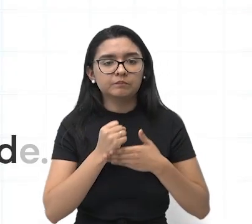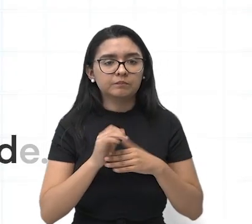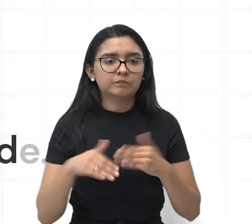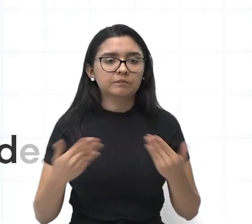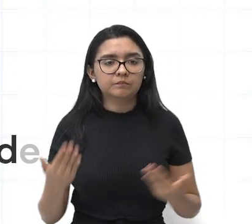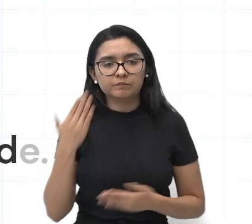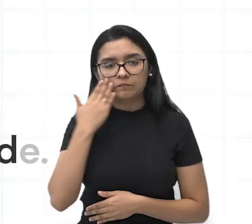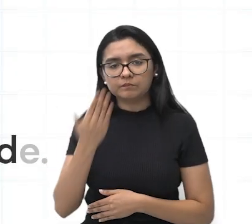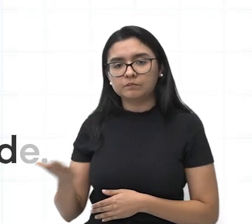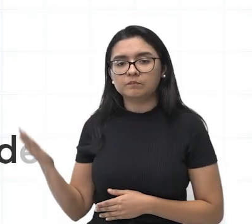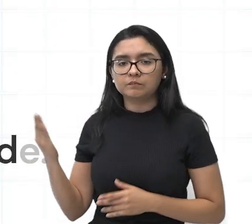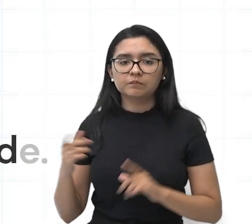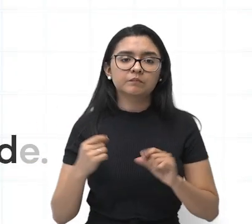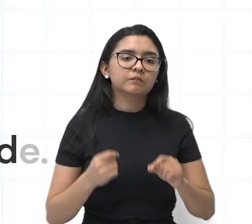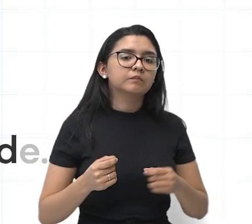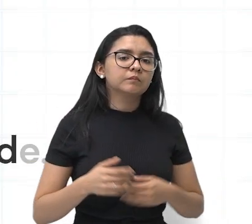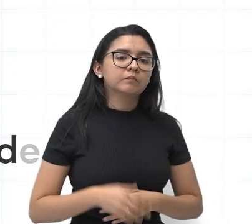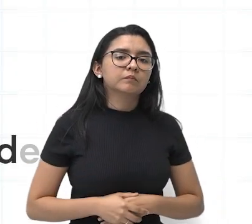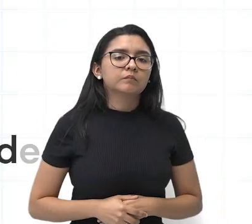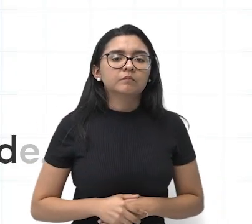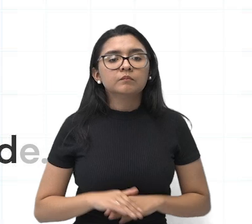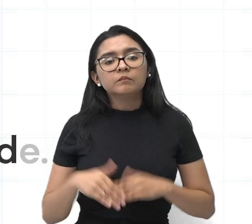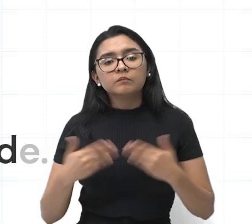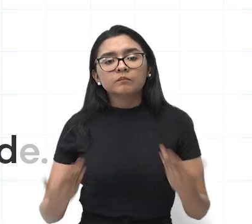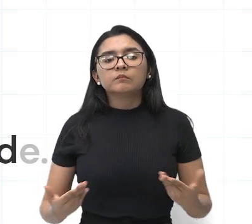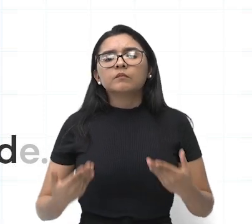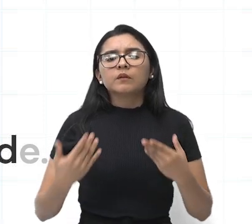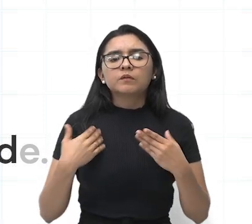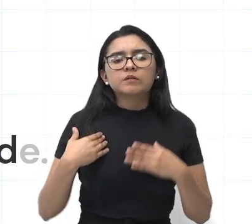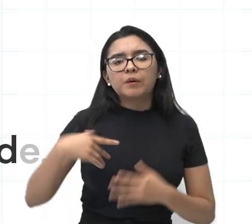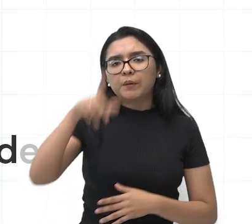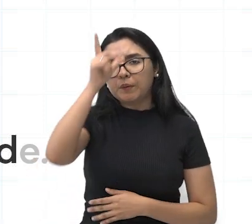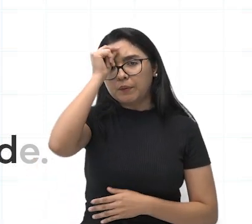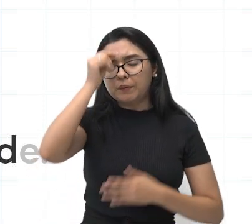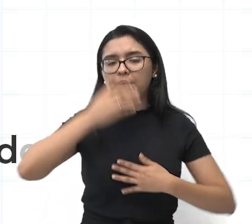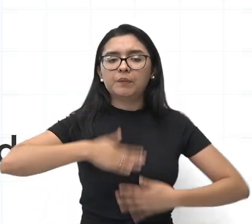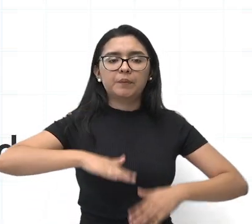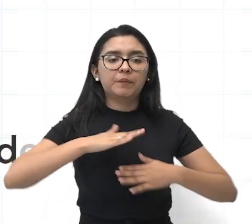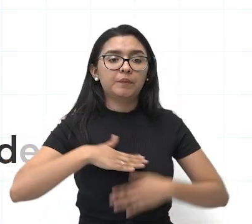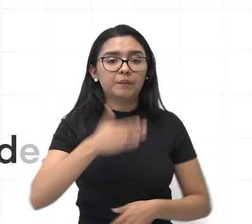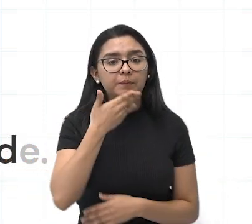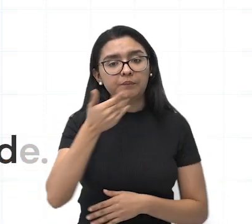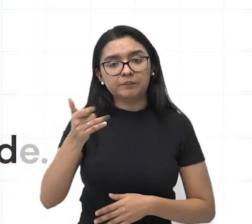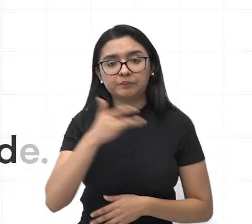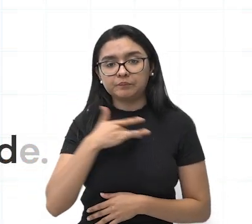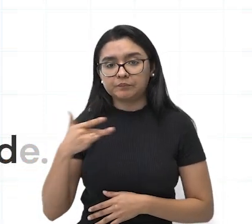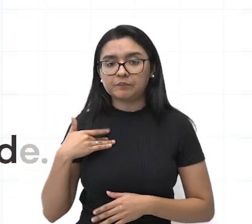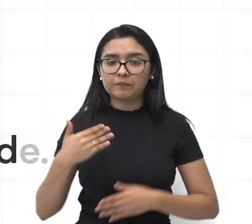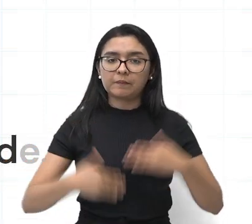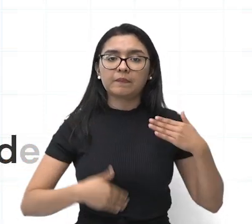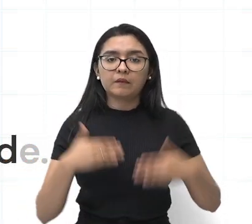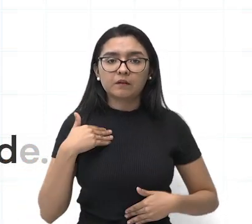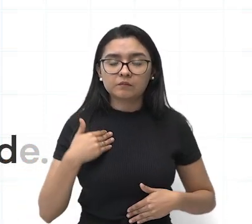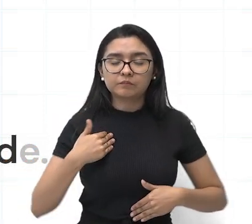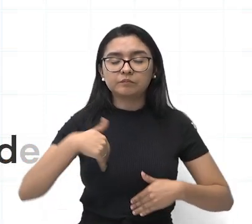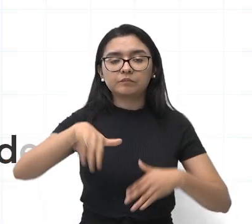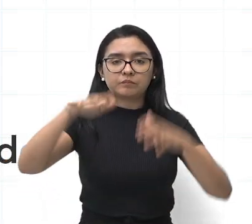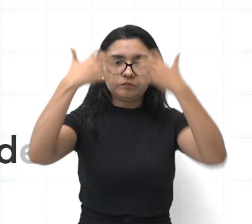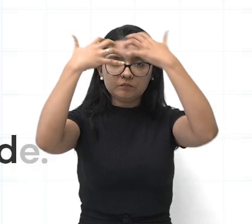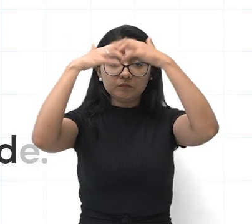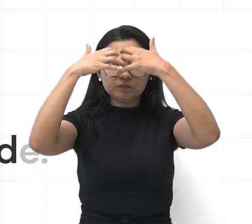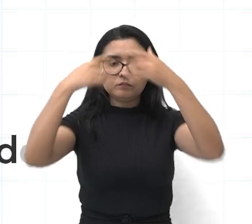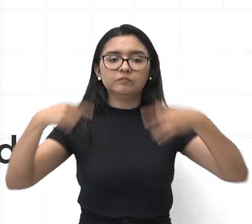ver. Observem. Relaxamento e quebra de rotina, melhora da saúde física e